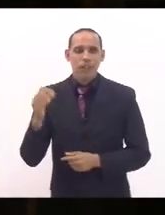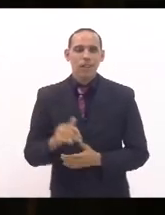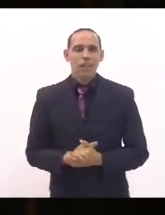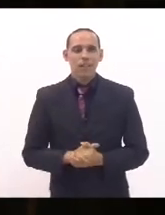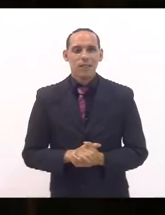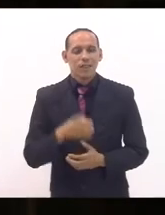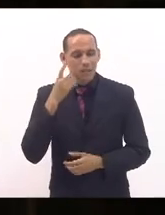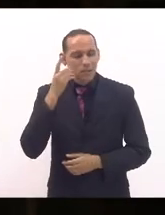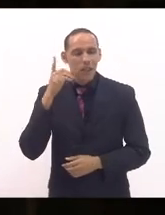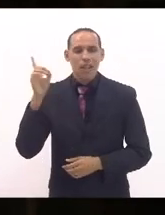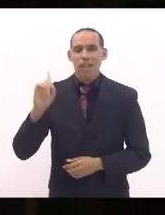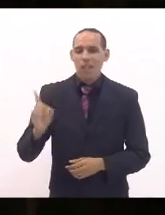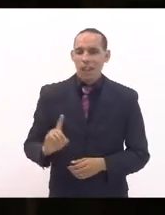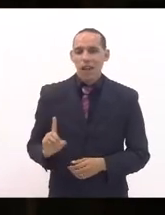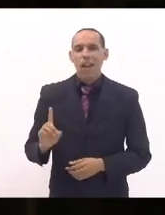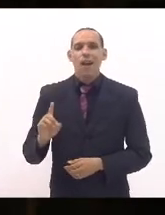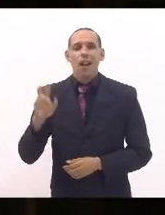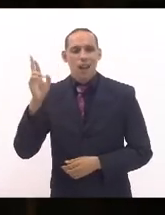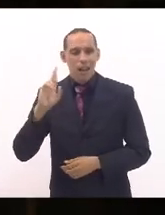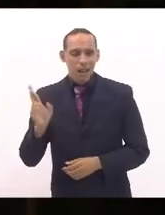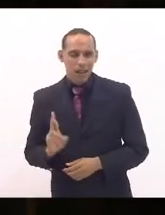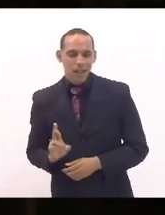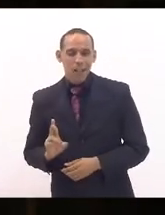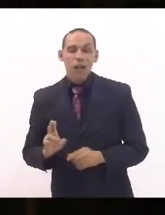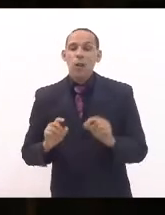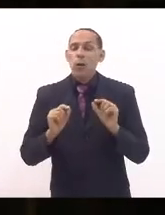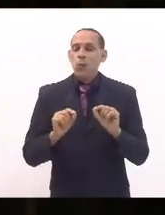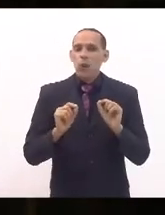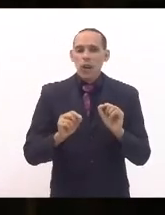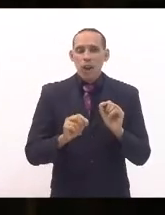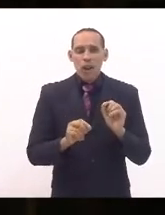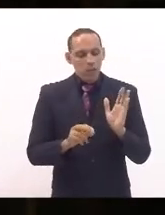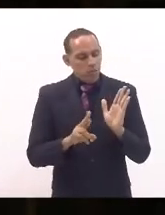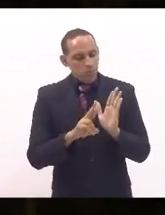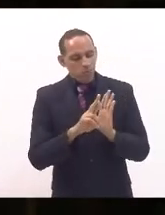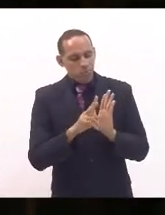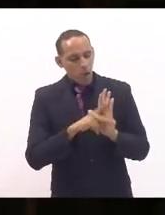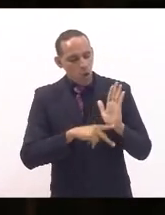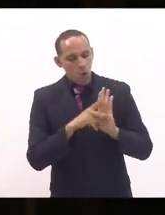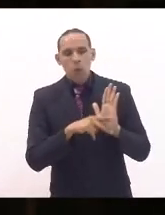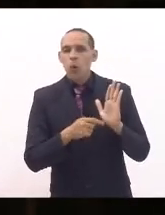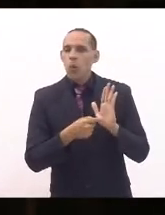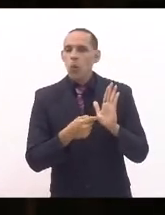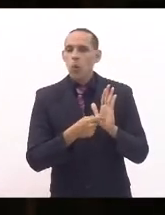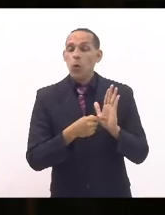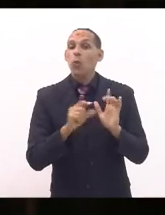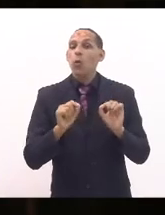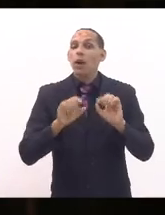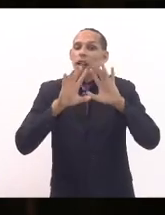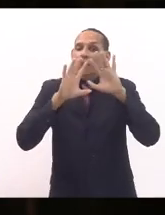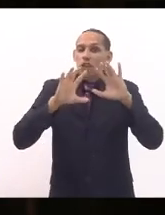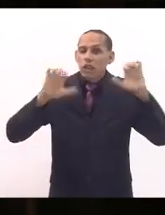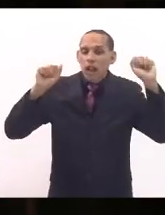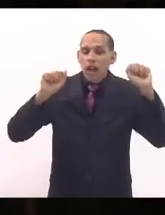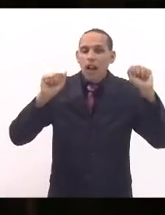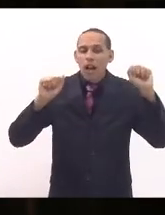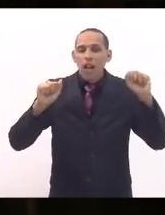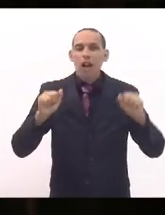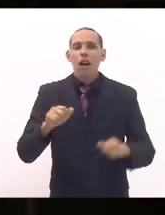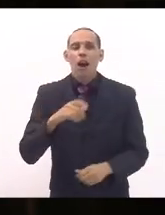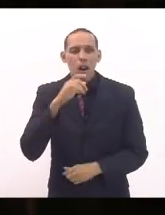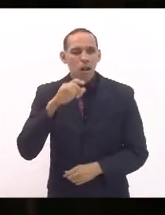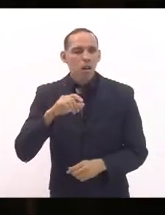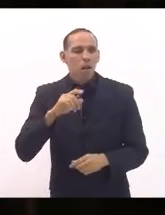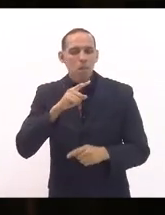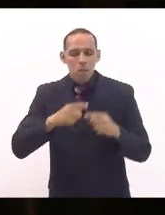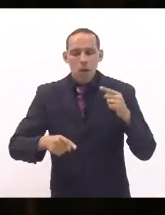deputada Dani, deputada Renata, um projeto que era estádio sem mordaça, porque estavam proibindo